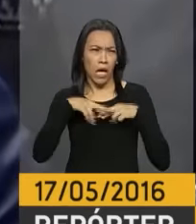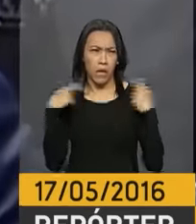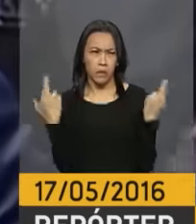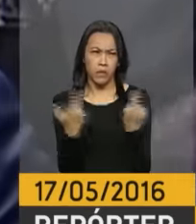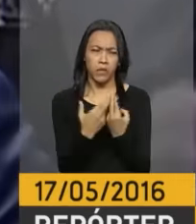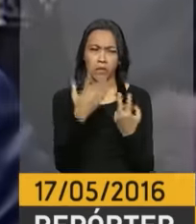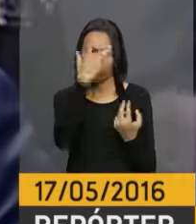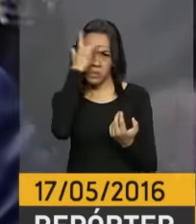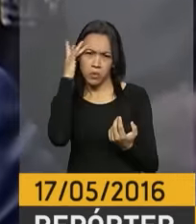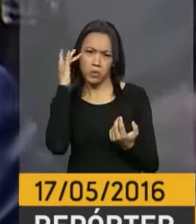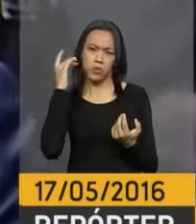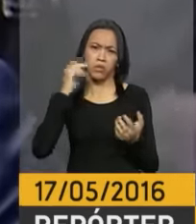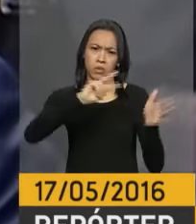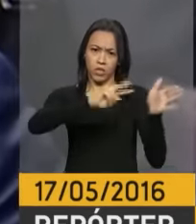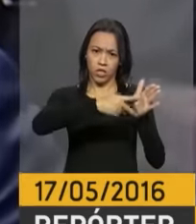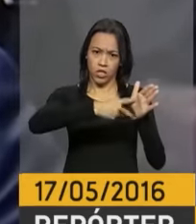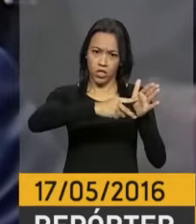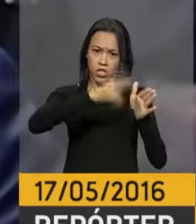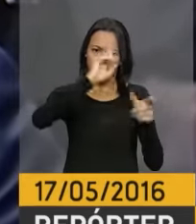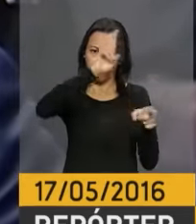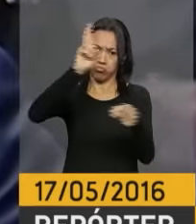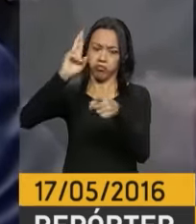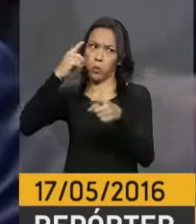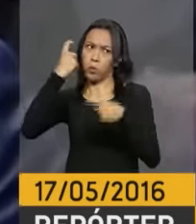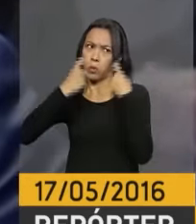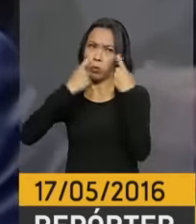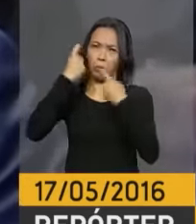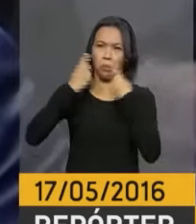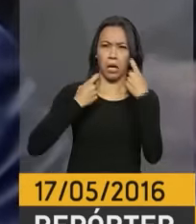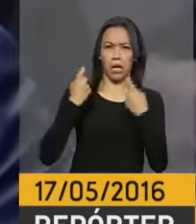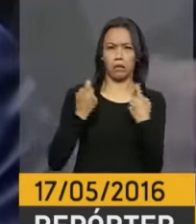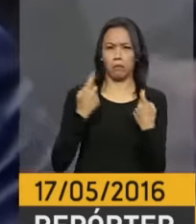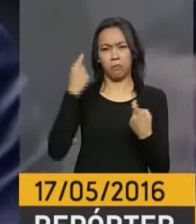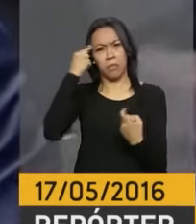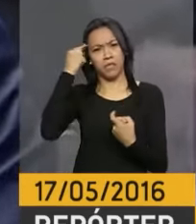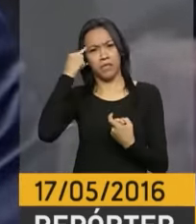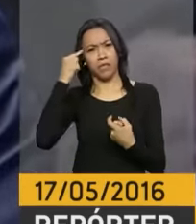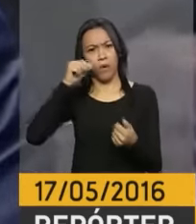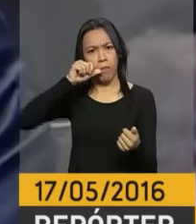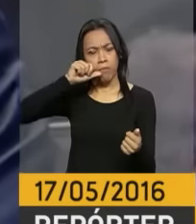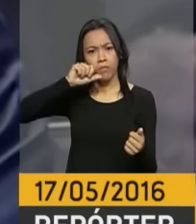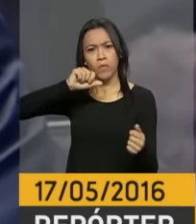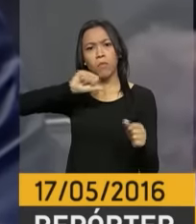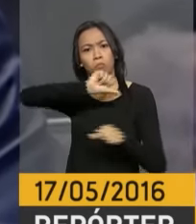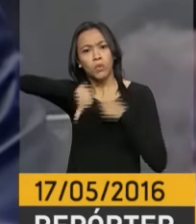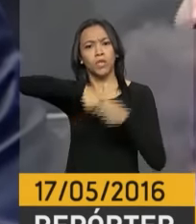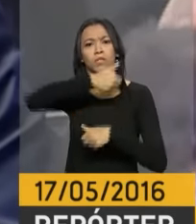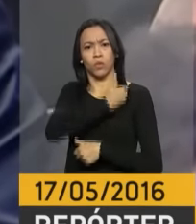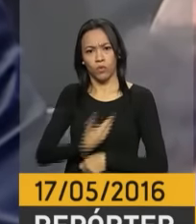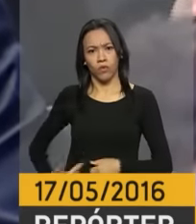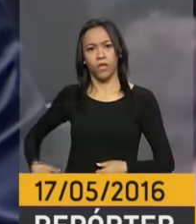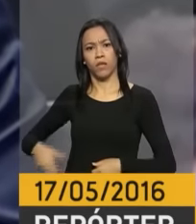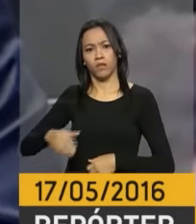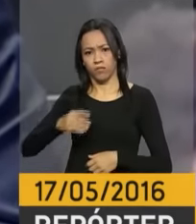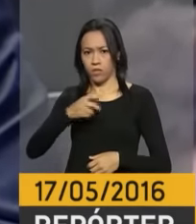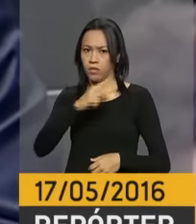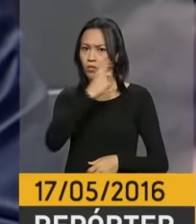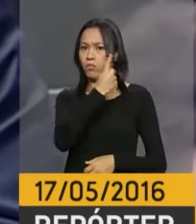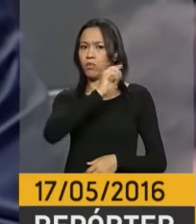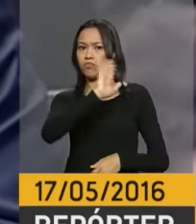com a questão do desemprego e diziam que esperavam que esse cenário, com a mudança de governo, de confiança, que